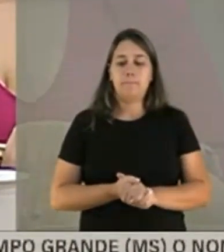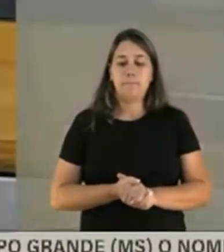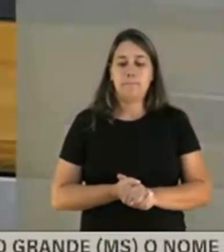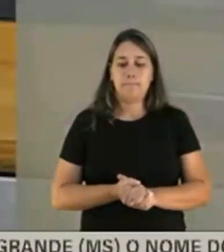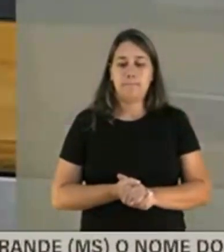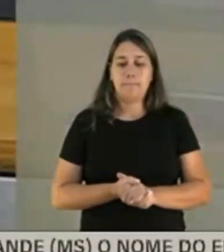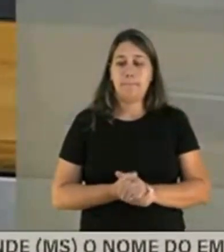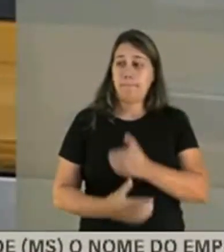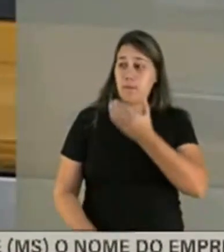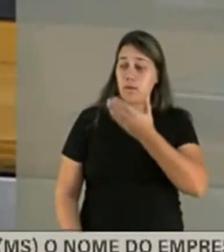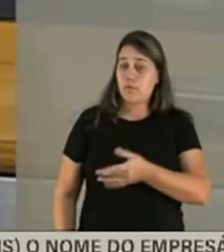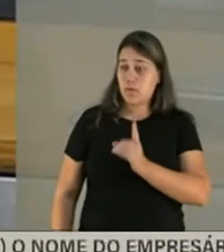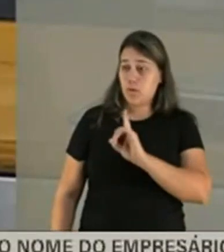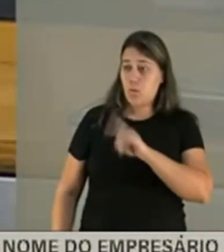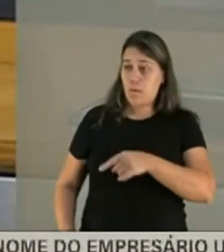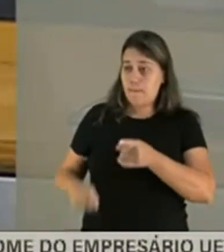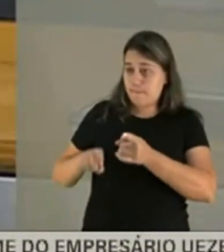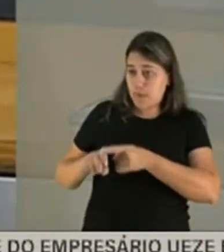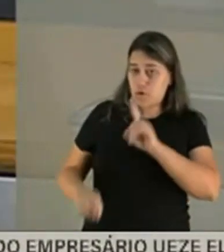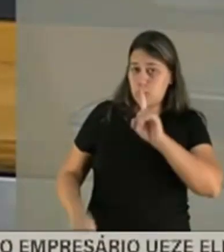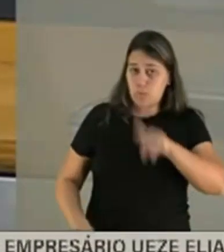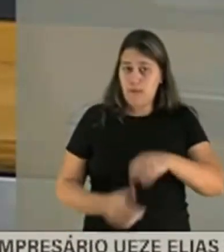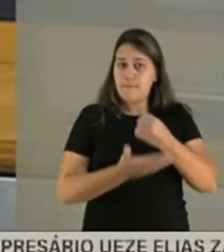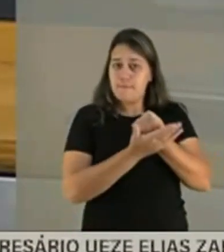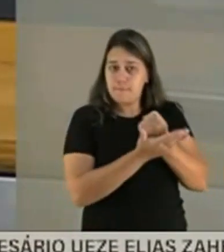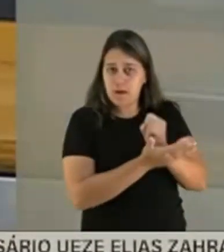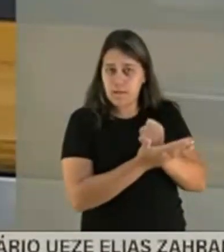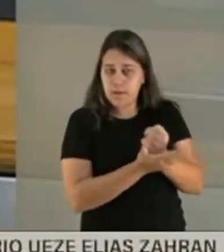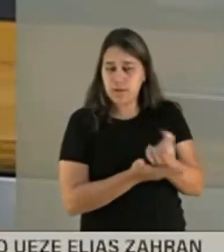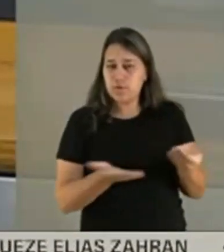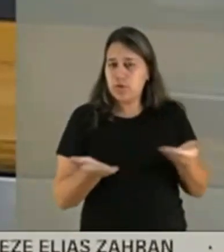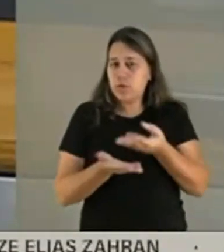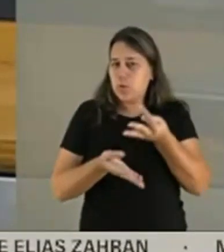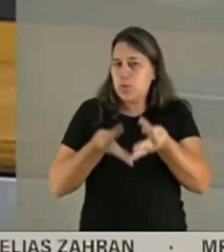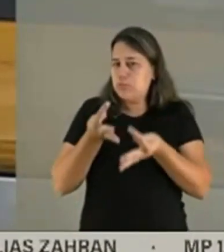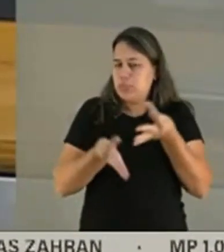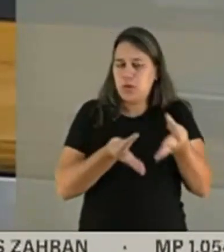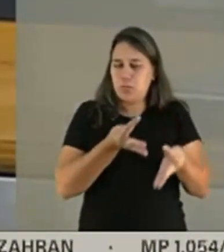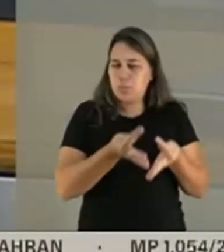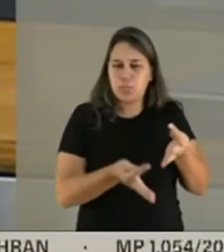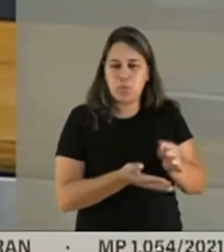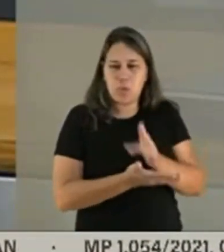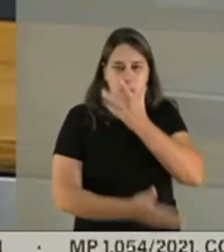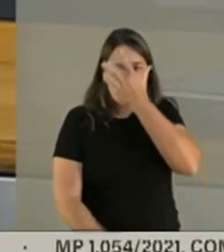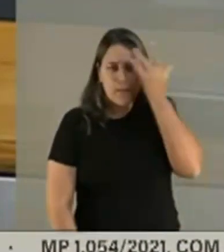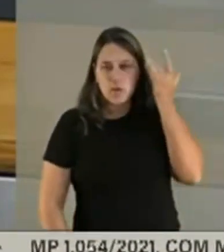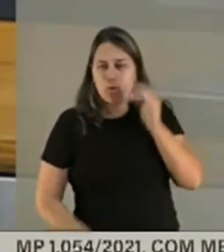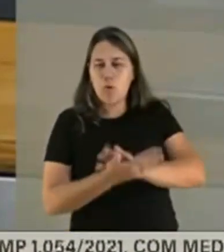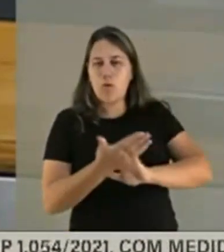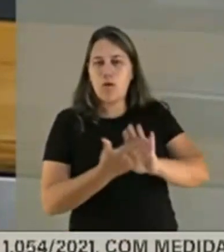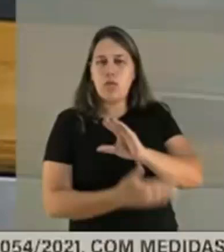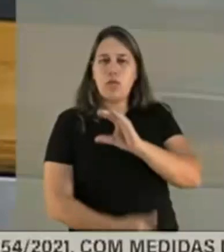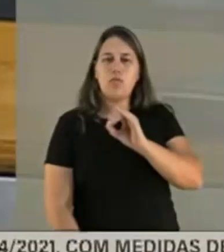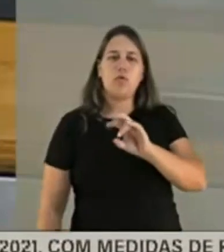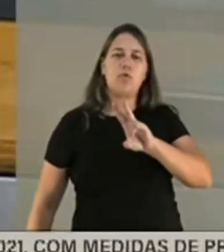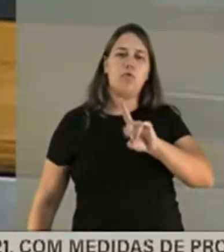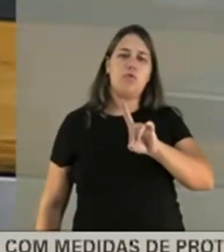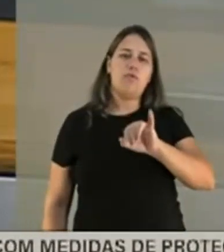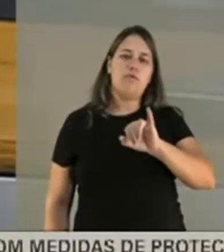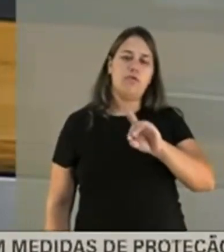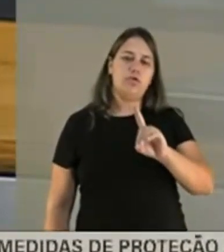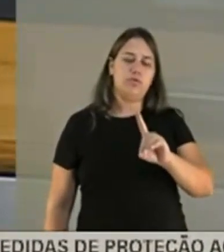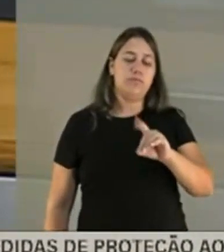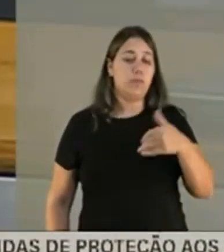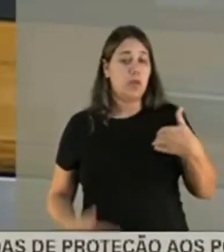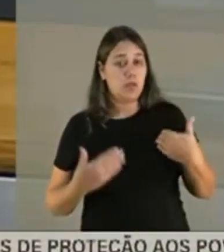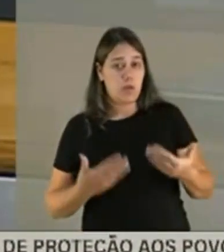O senhor não é médico, né? Farmacêutico, não é isso? Então o senhor não tratou ninguém com relação à Covid. O